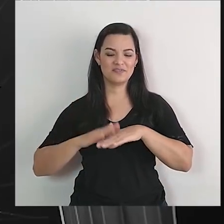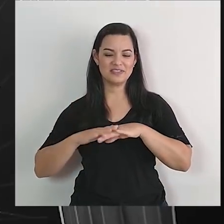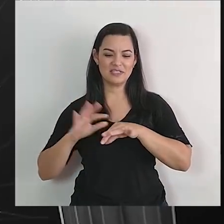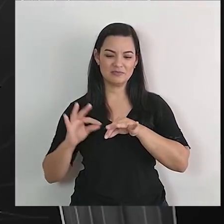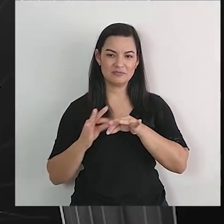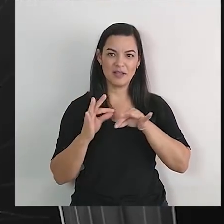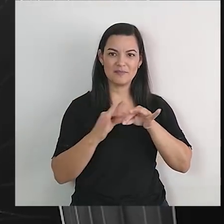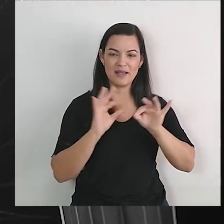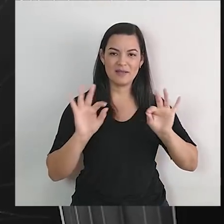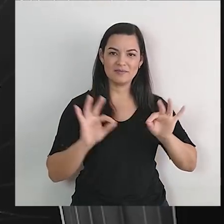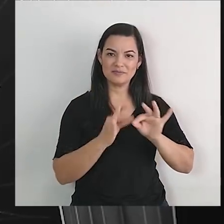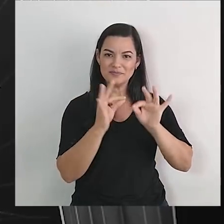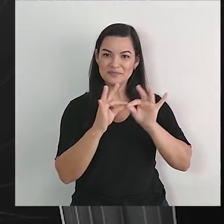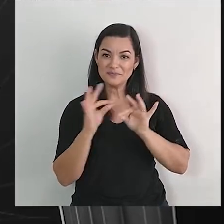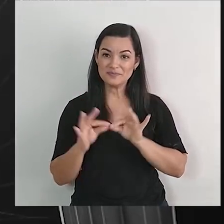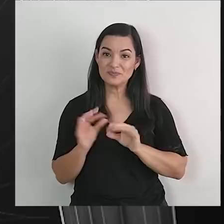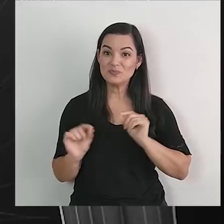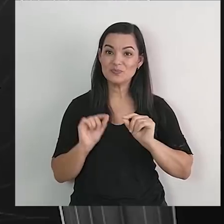teia.